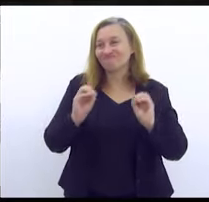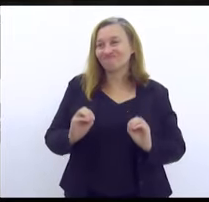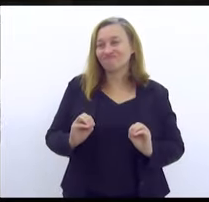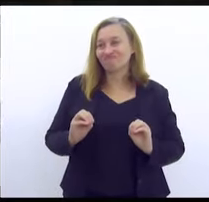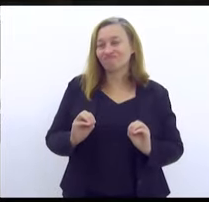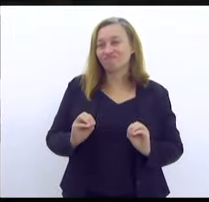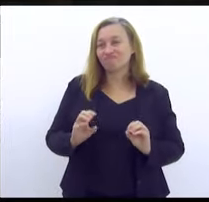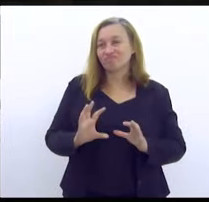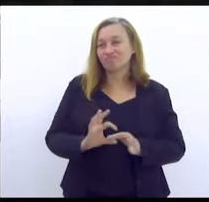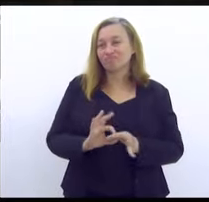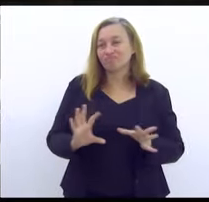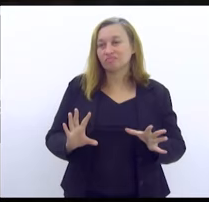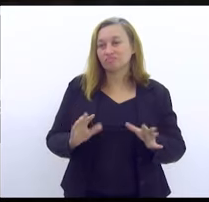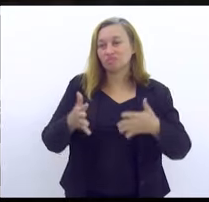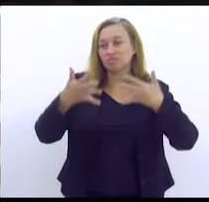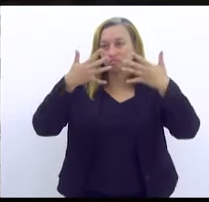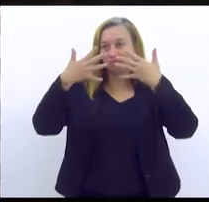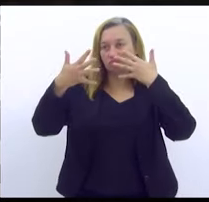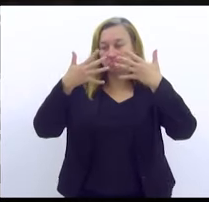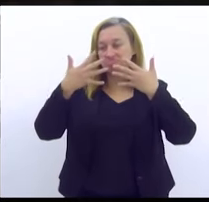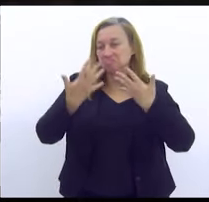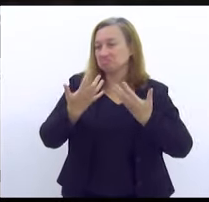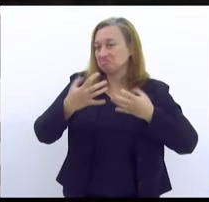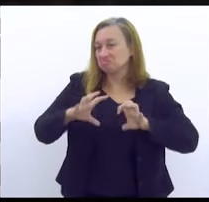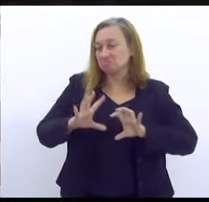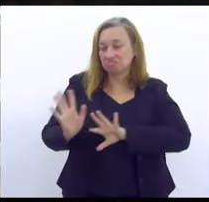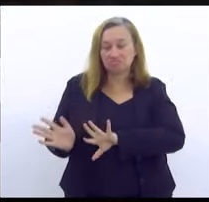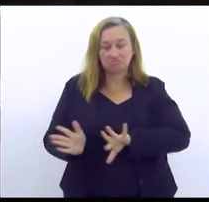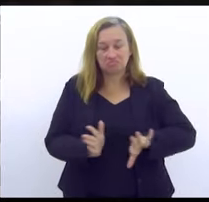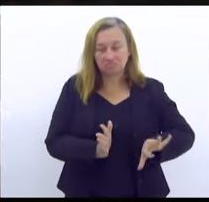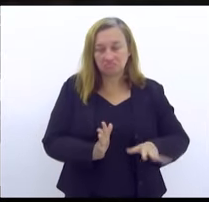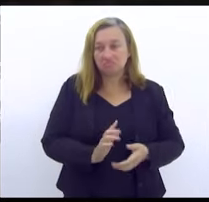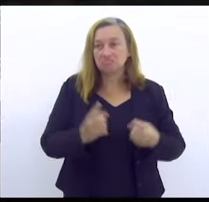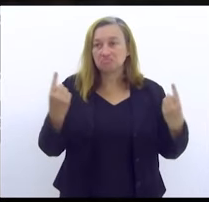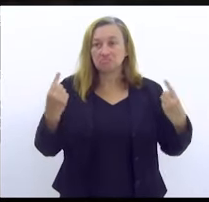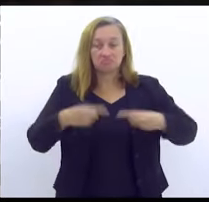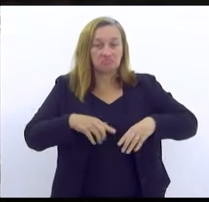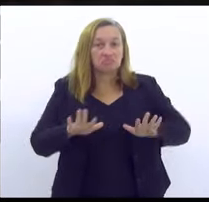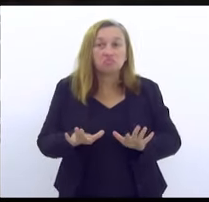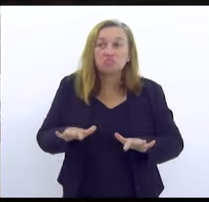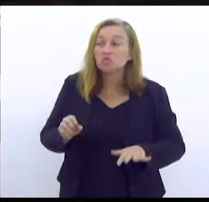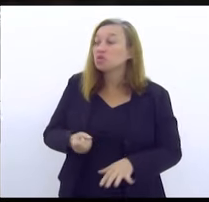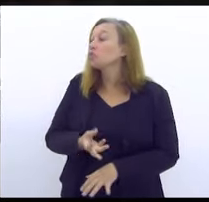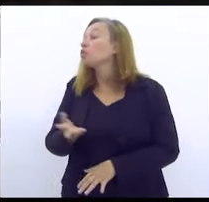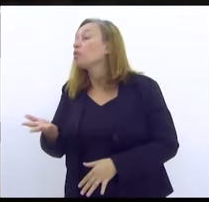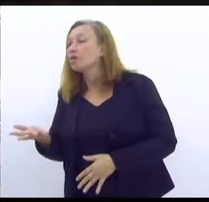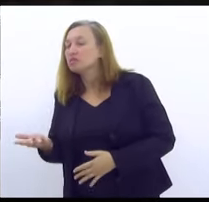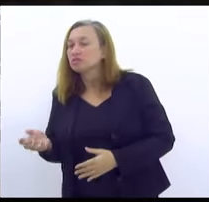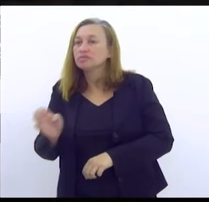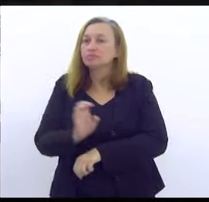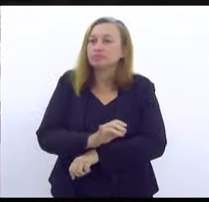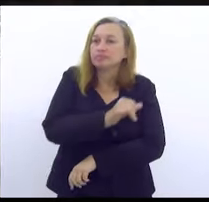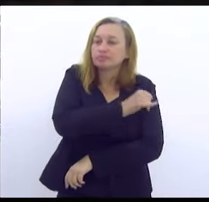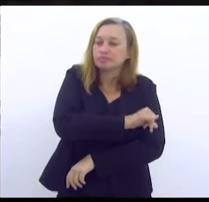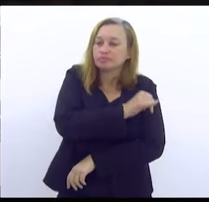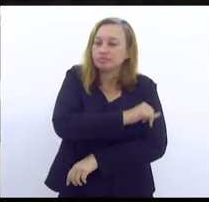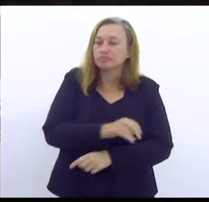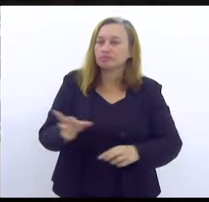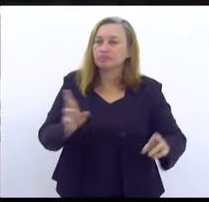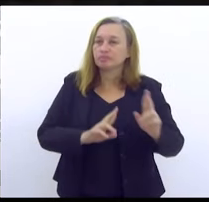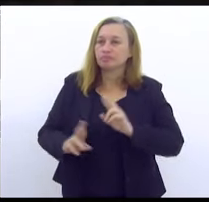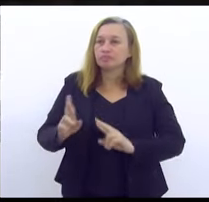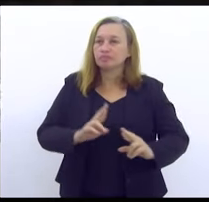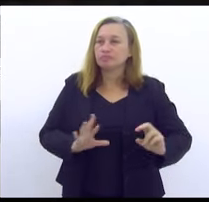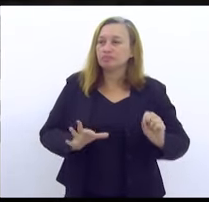mão de ser transparente sobre quais são os desafios no estado do Rio de Janeiro com relação à